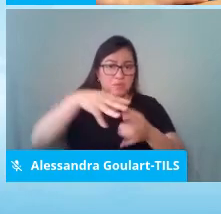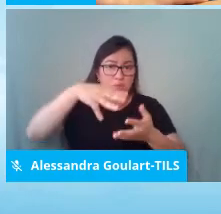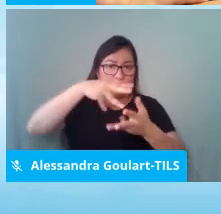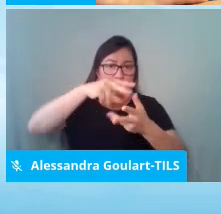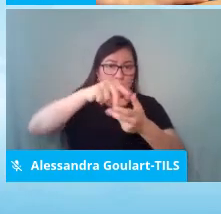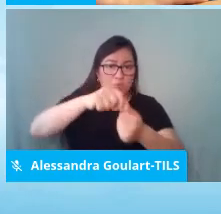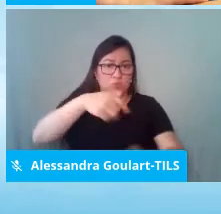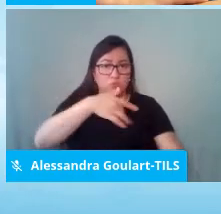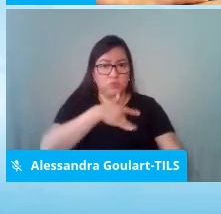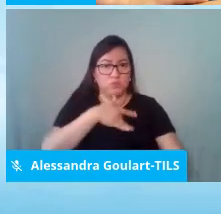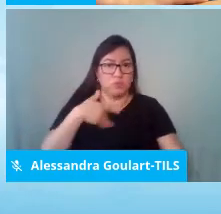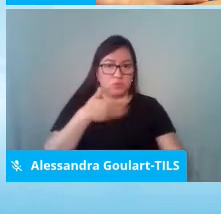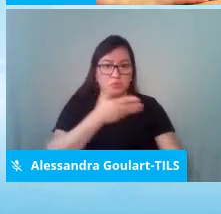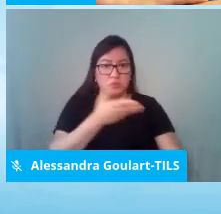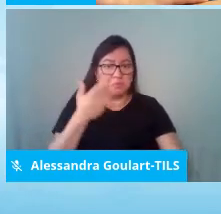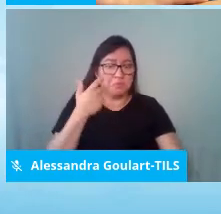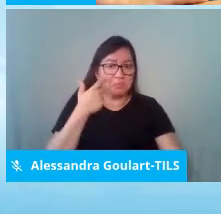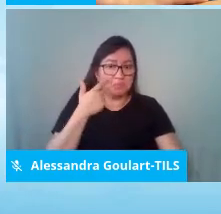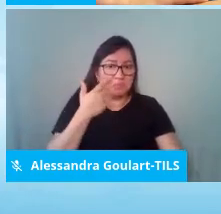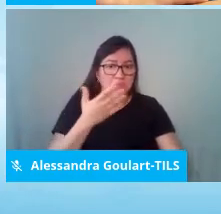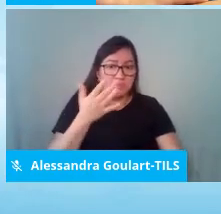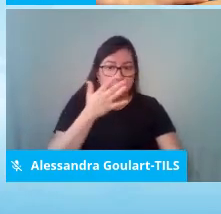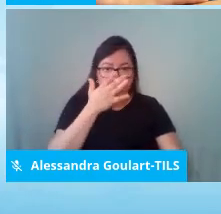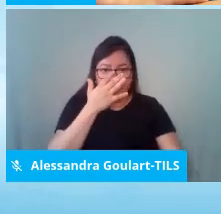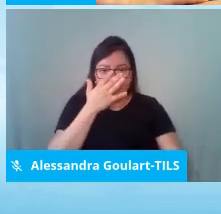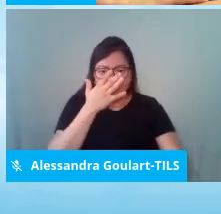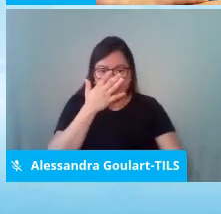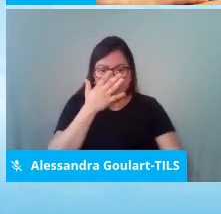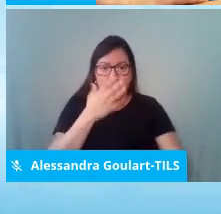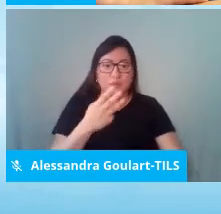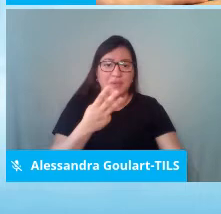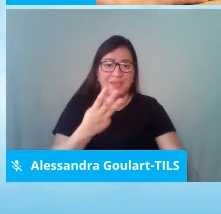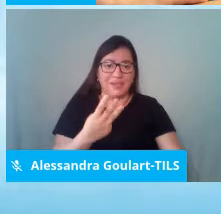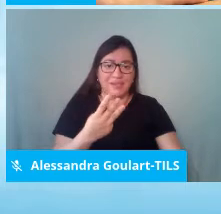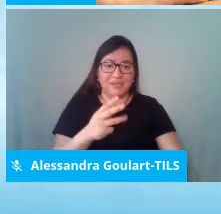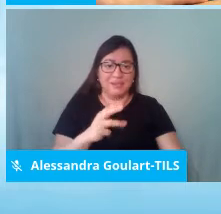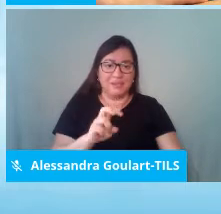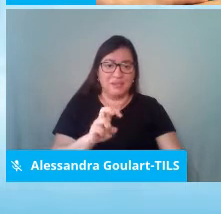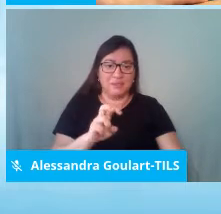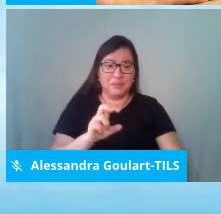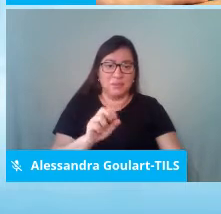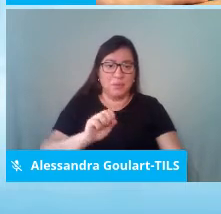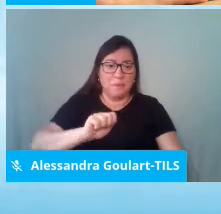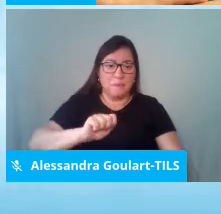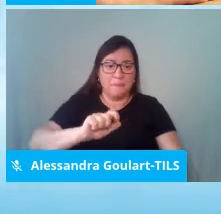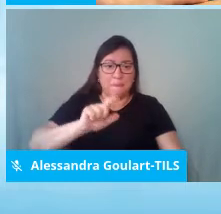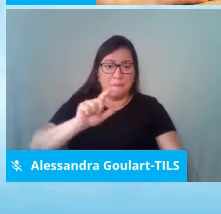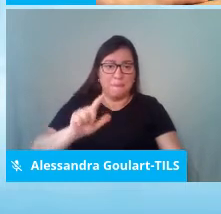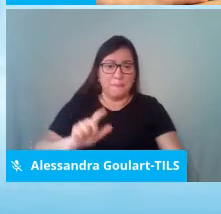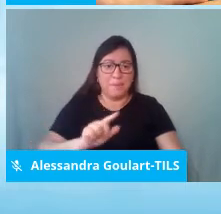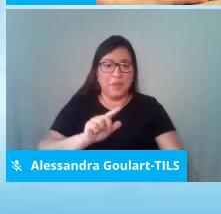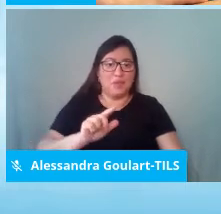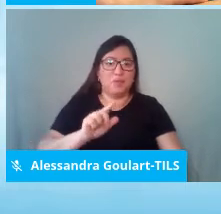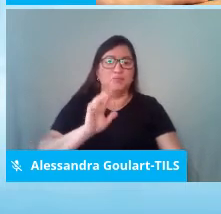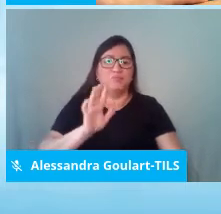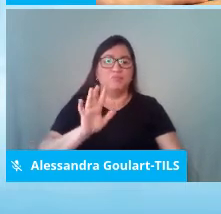material a respeito disso, de 350 mil desfechos desfavoráveis por